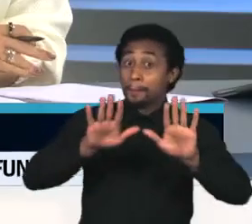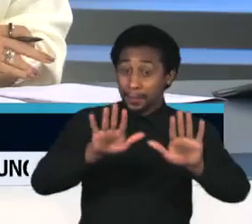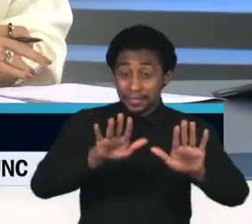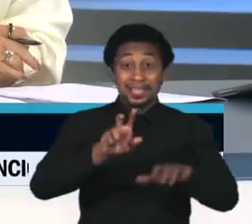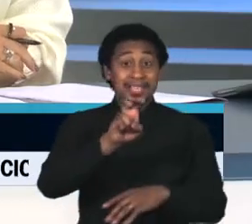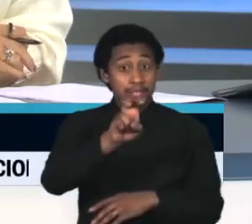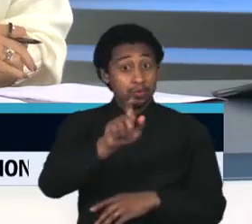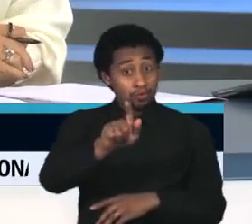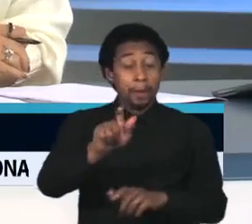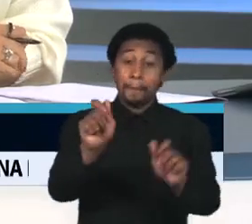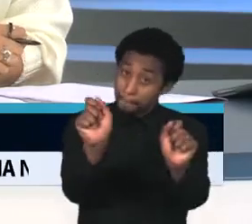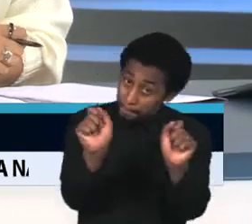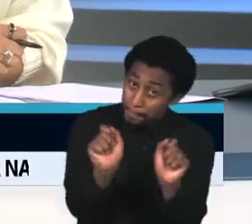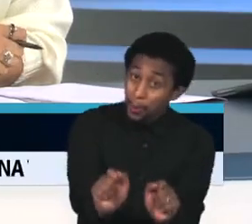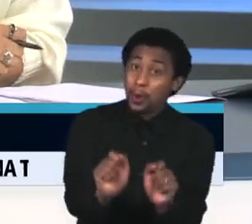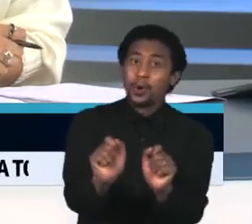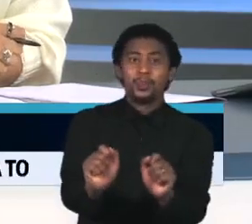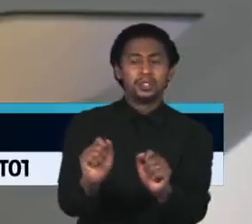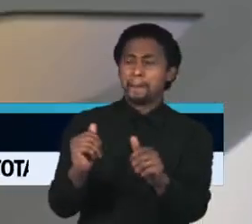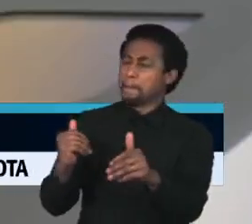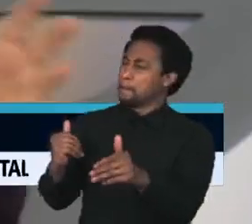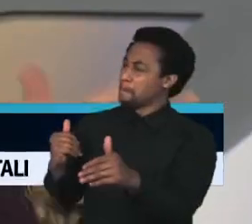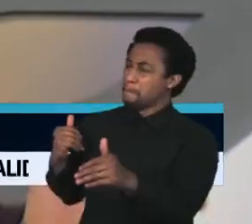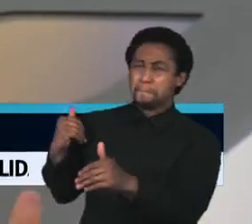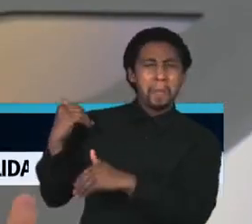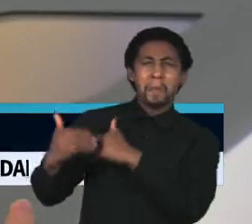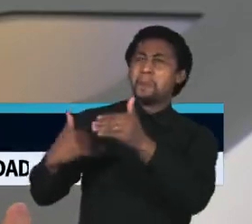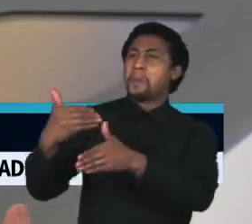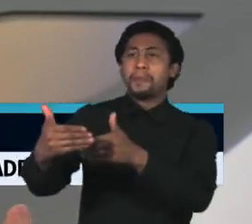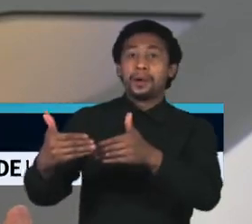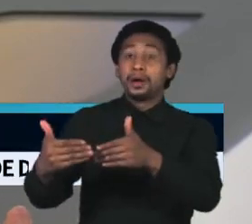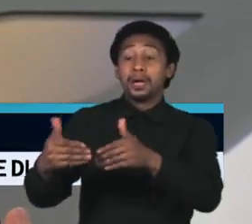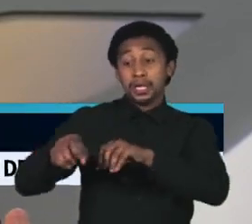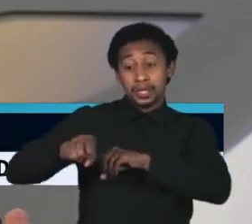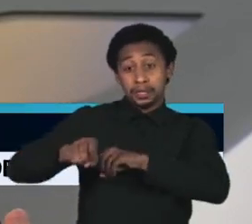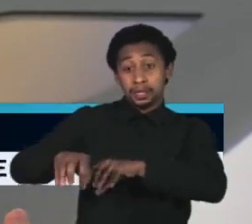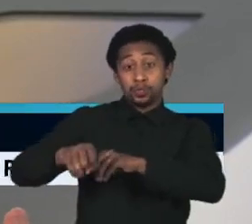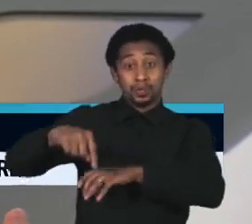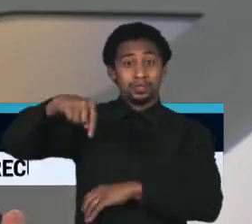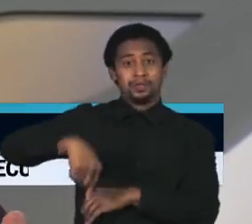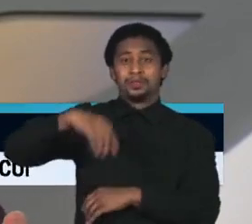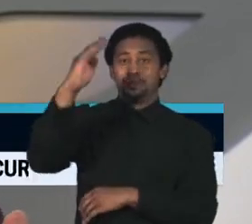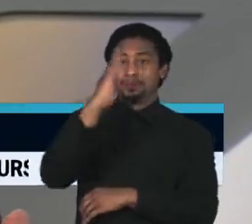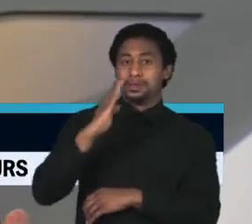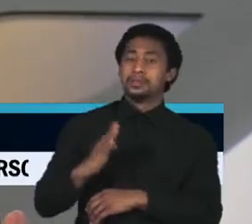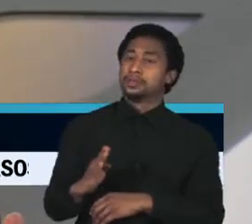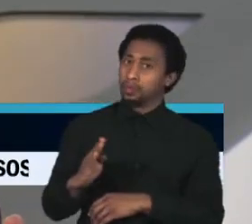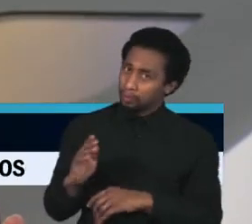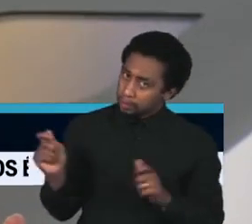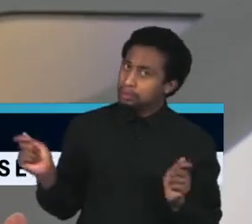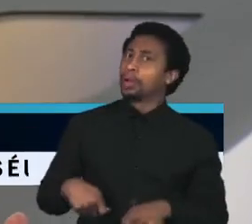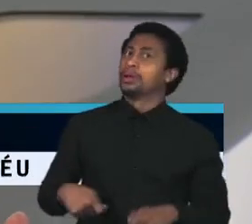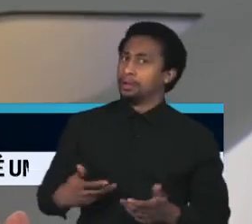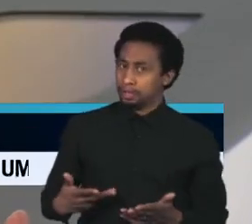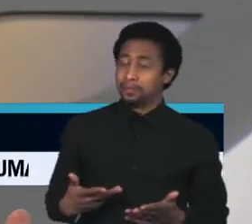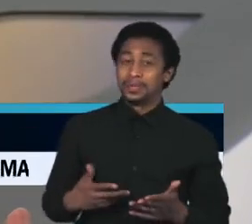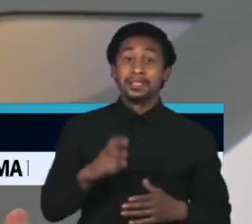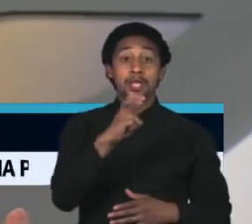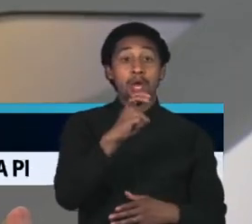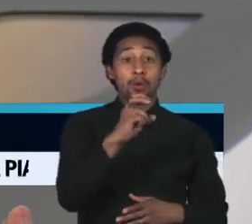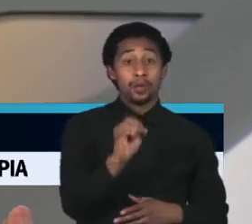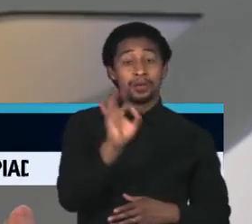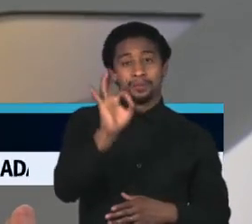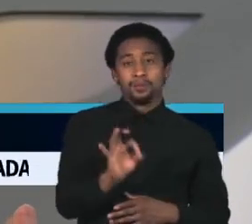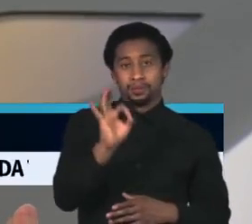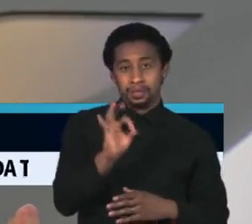poderia proporcionar um avanço na educação no Brasil mais da metade das escolas do Brasil